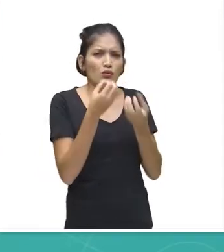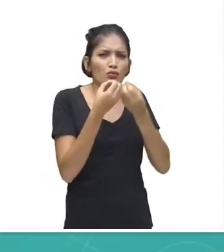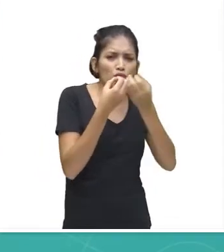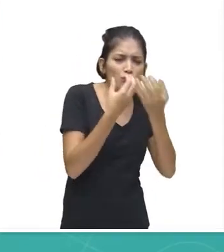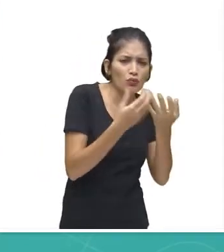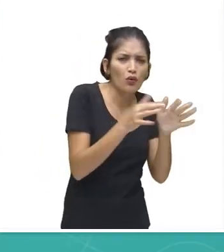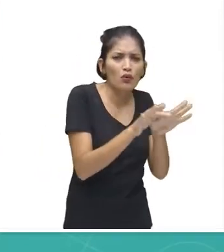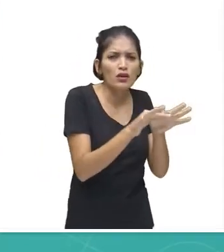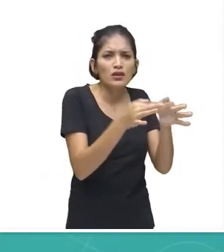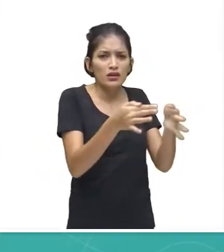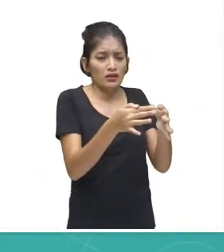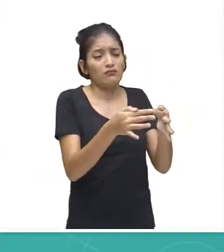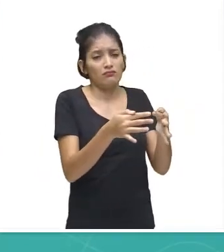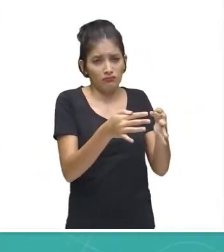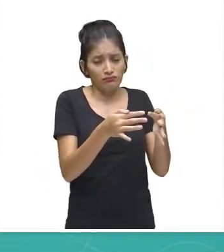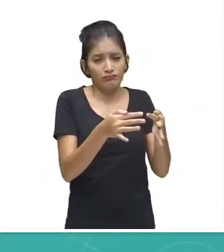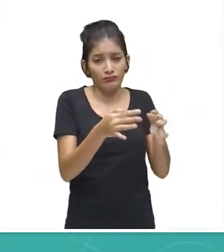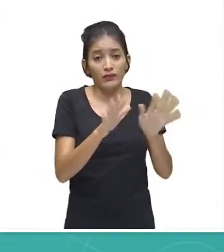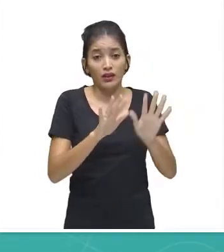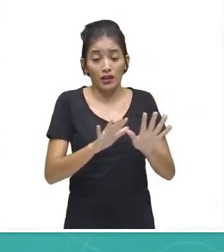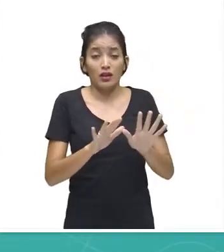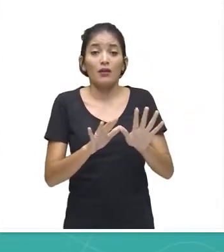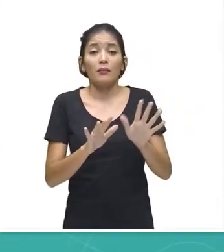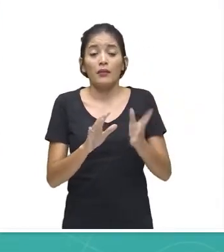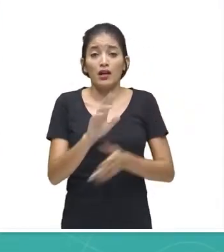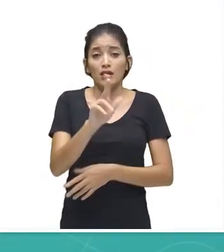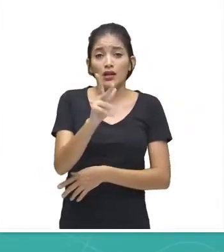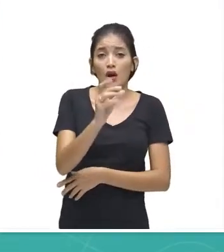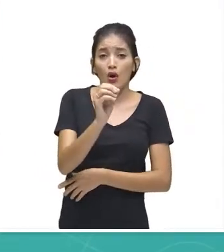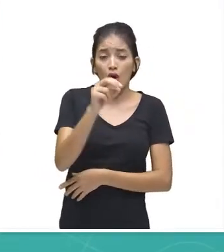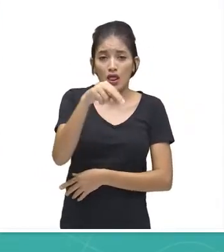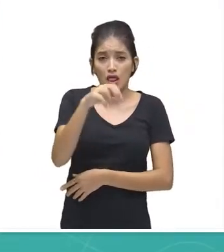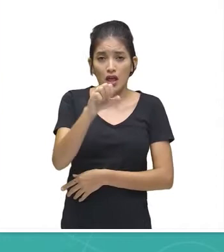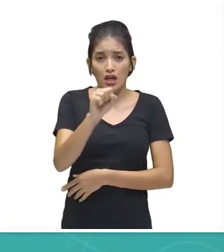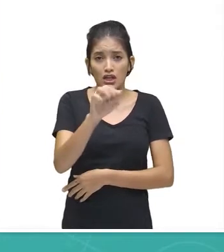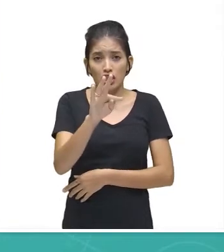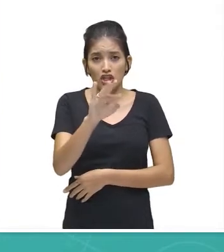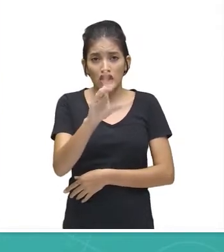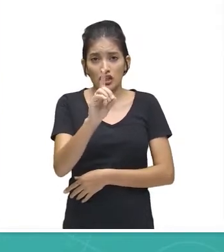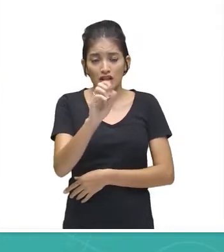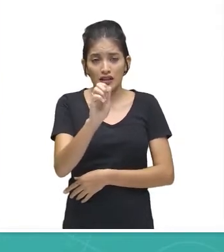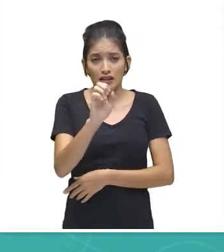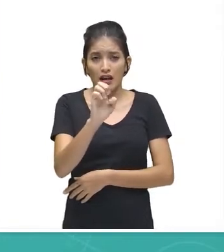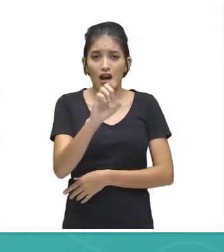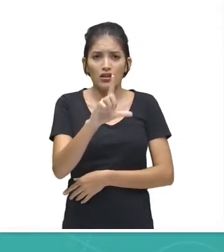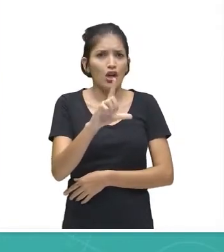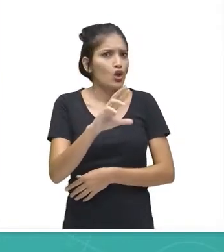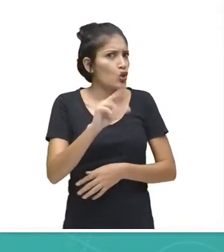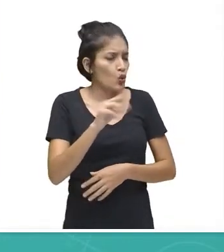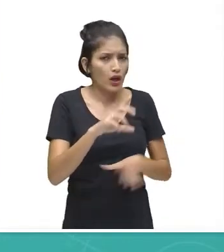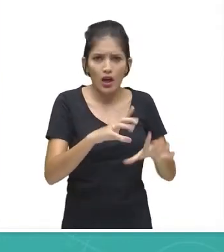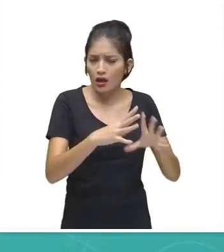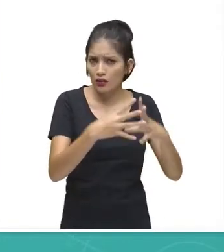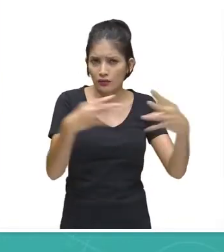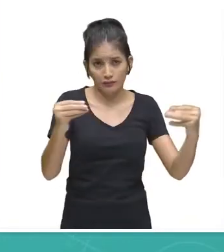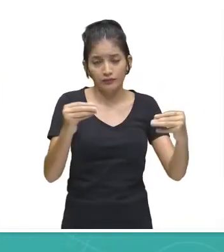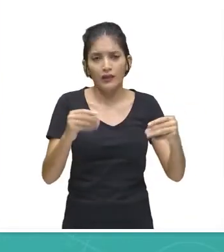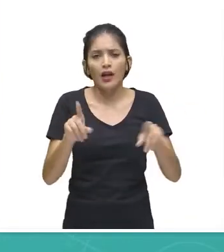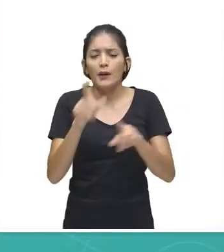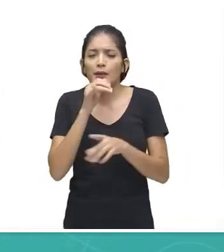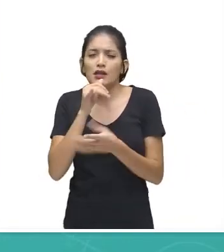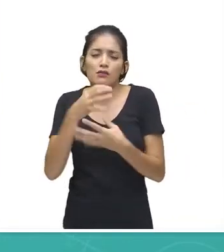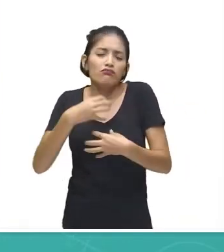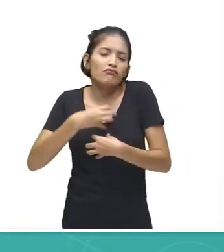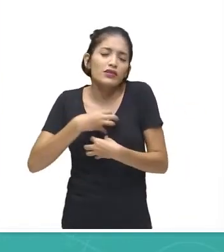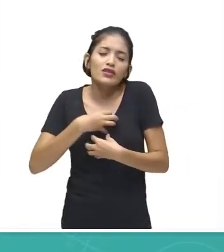pessoas que não são honestas, mas a honestidade nunca passará. Vamos colocar um sentimento